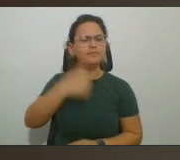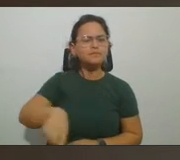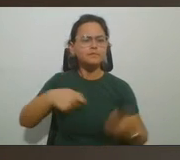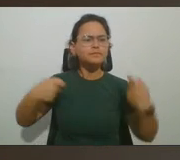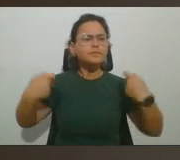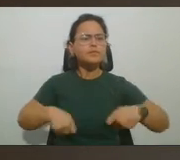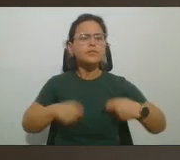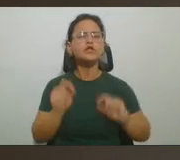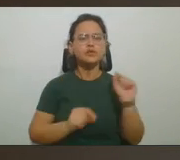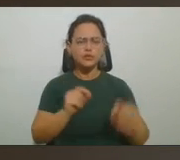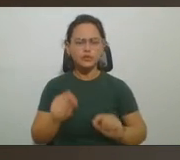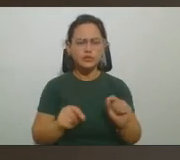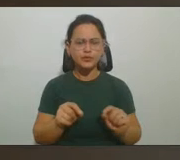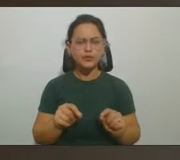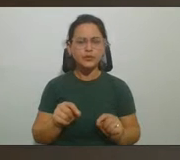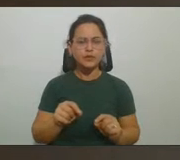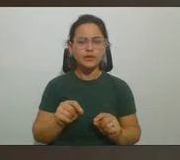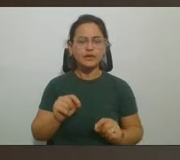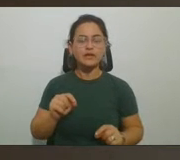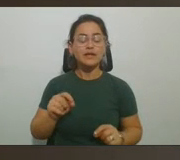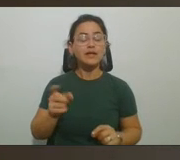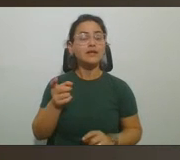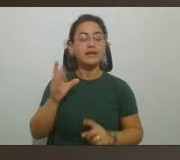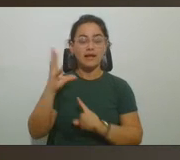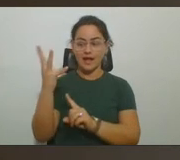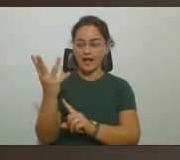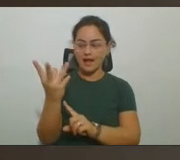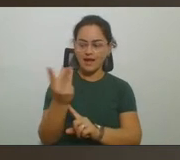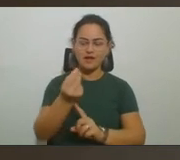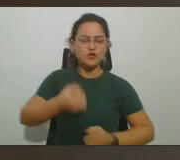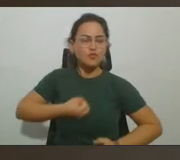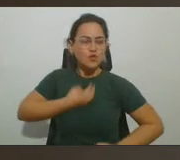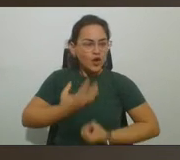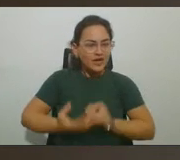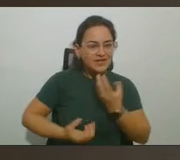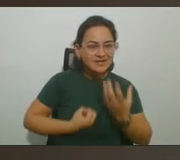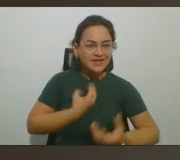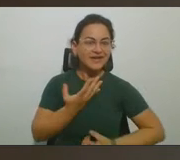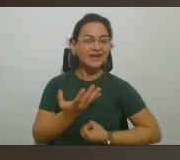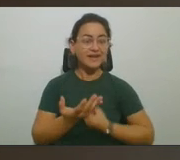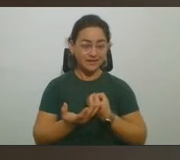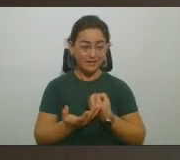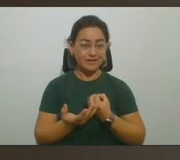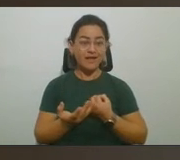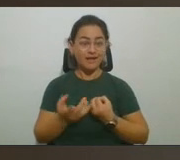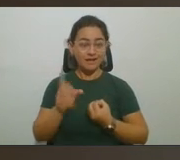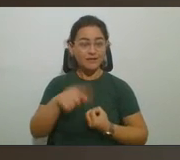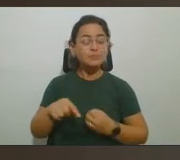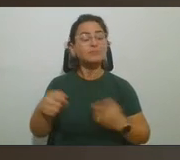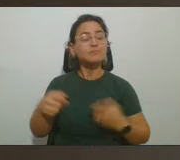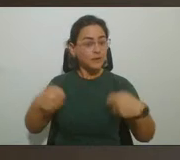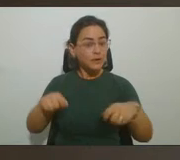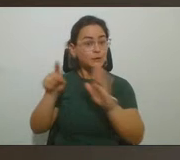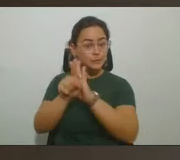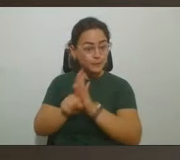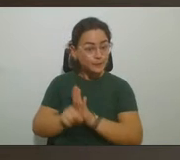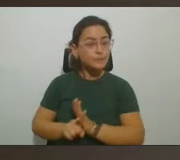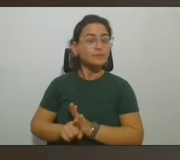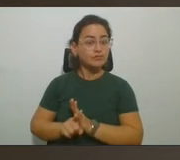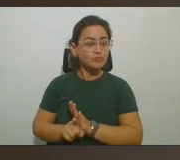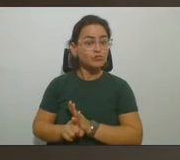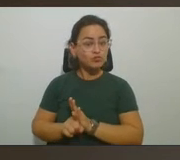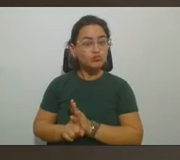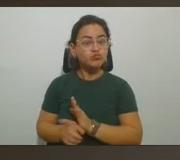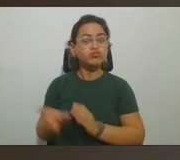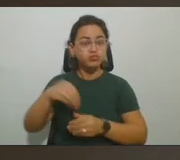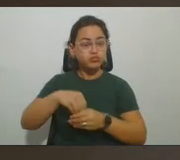de uma escuta da arte e das poéticas possíveis na produção de nossas pesquisas, especialmente no campo